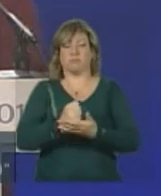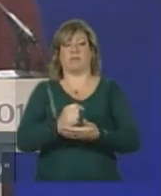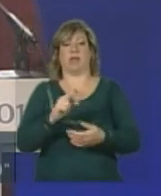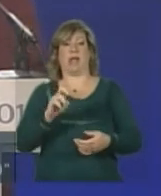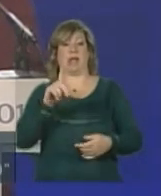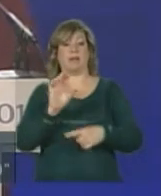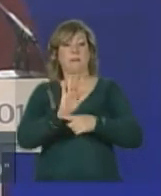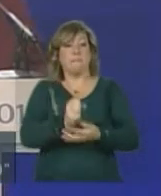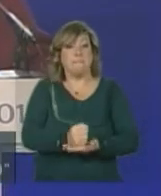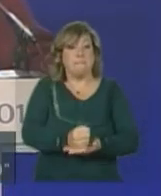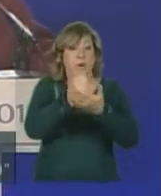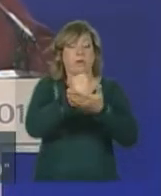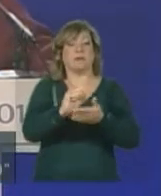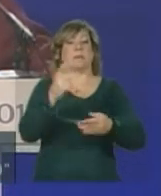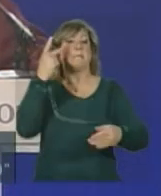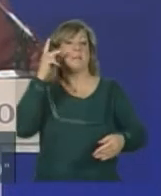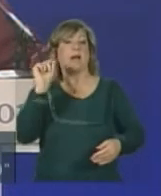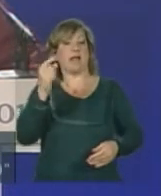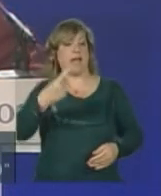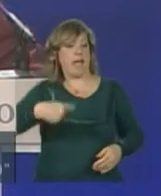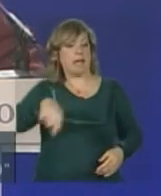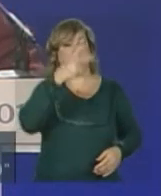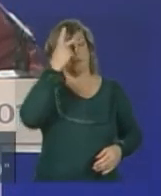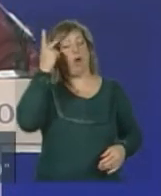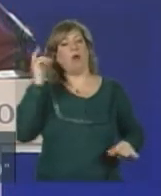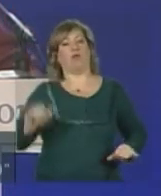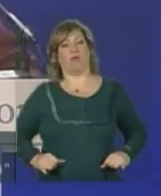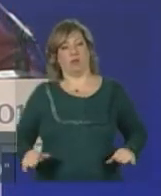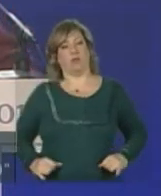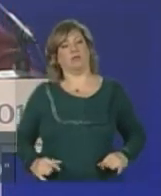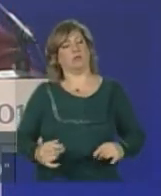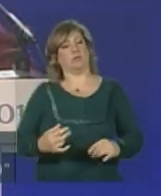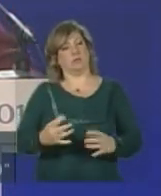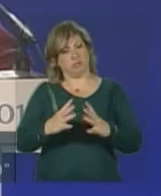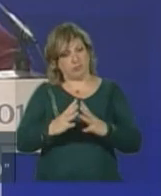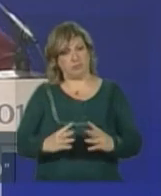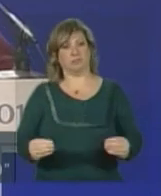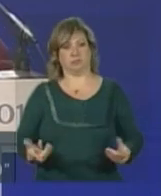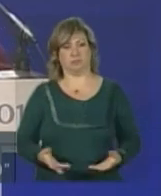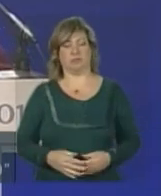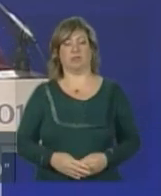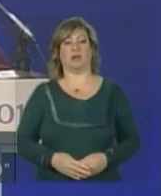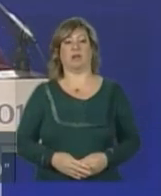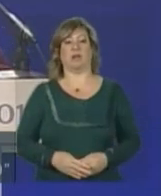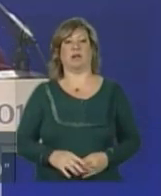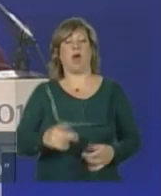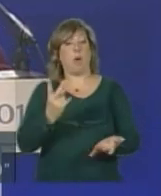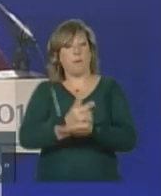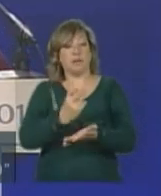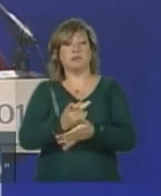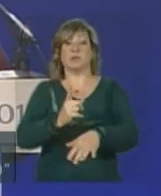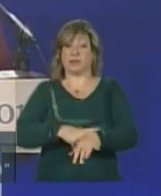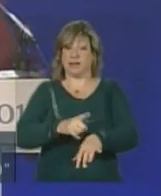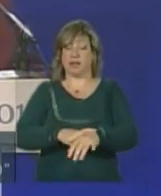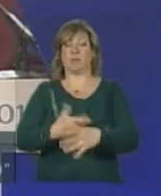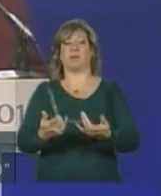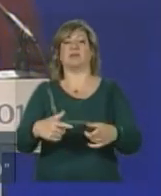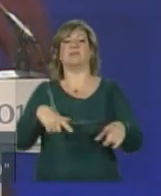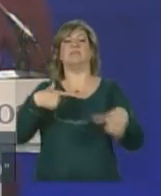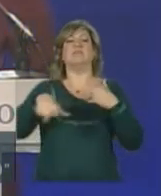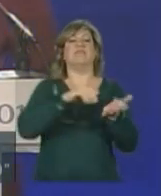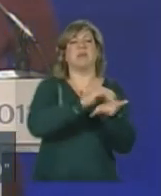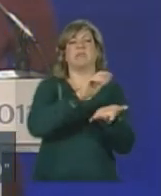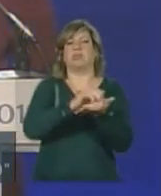de proteção para essas populações. Ao mesmo tempo, a questão do desemprego